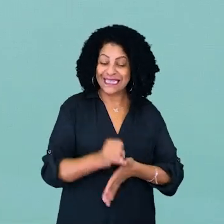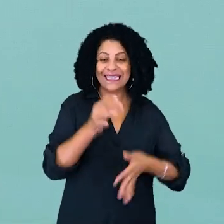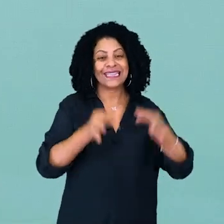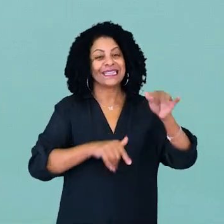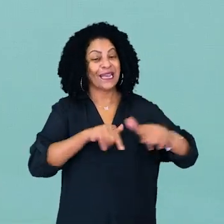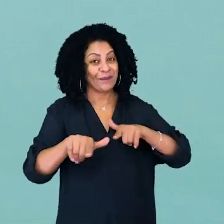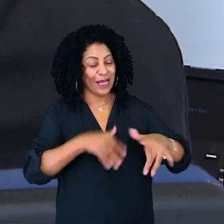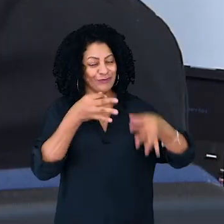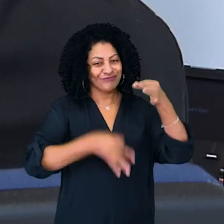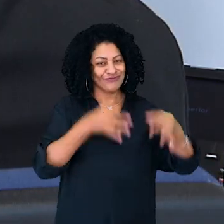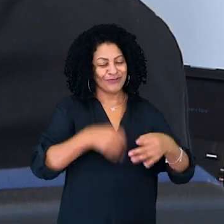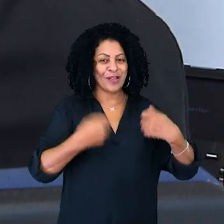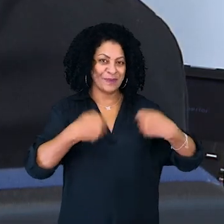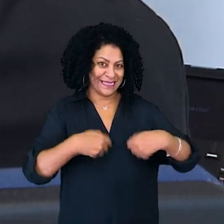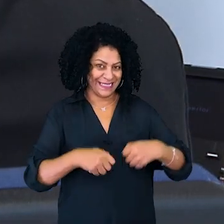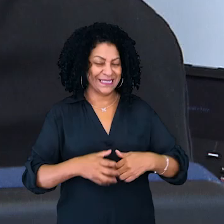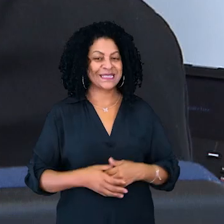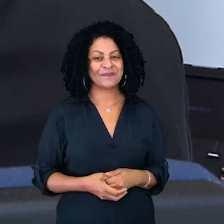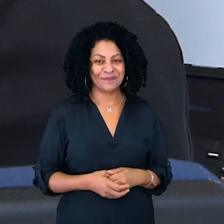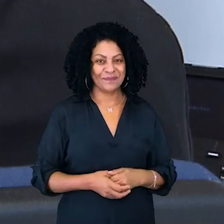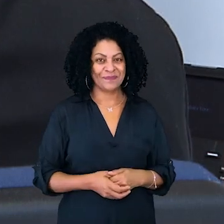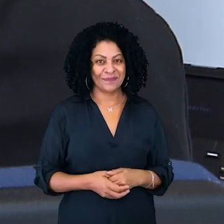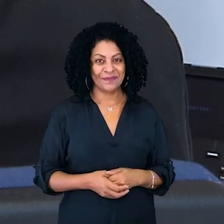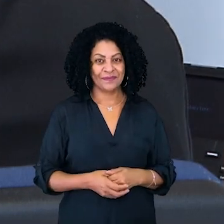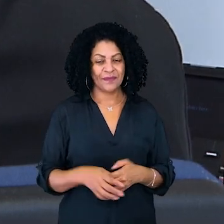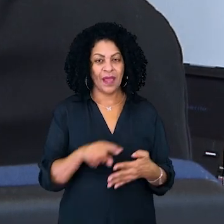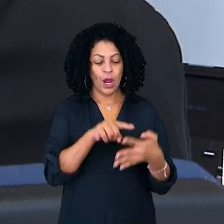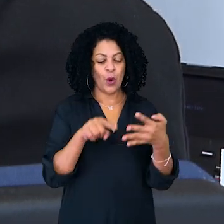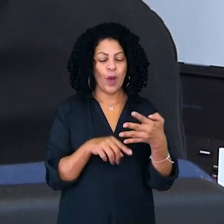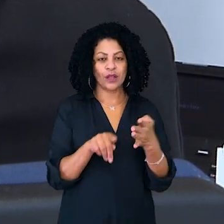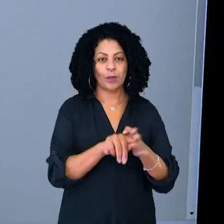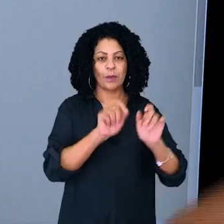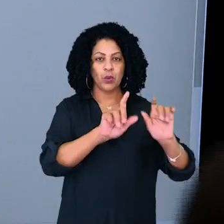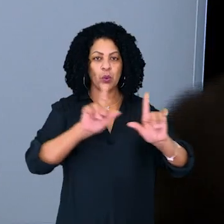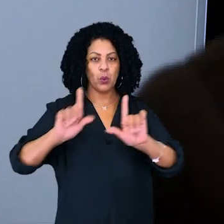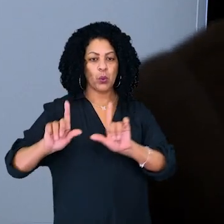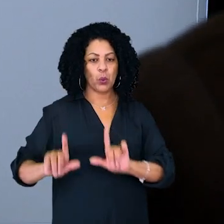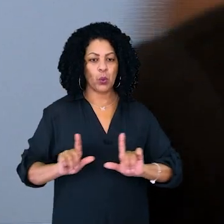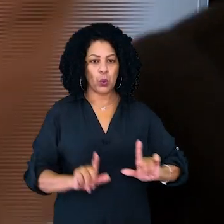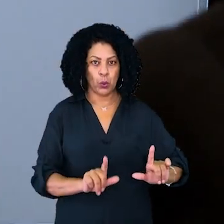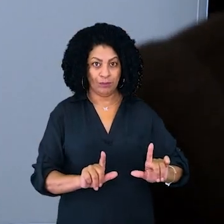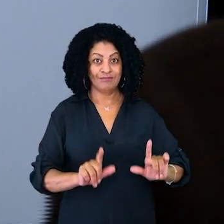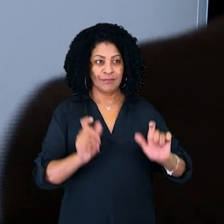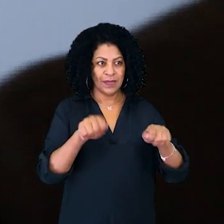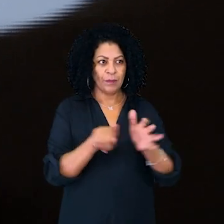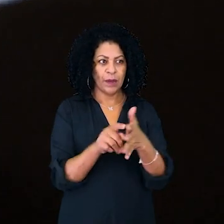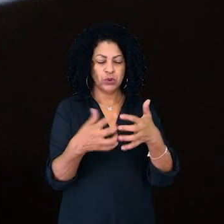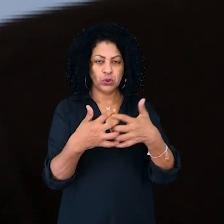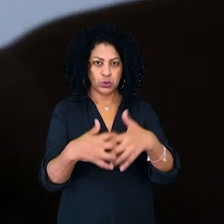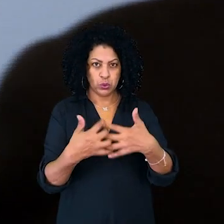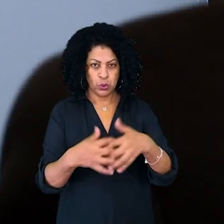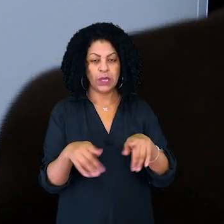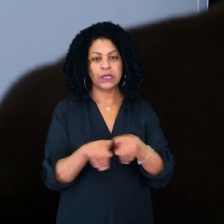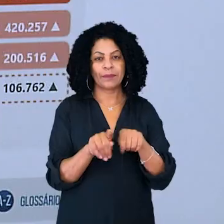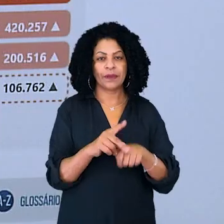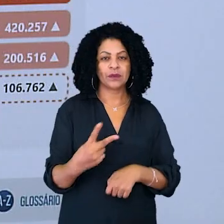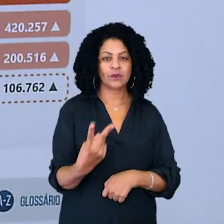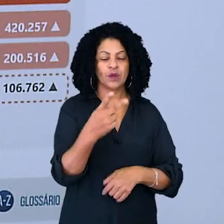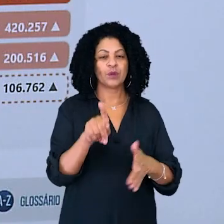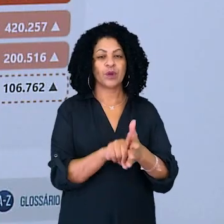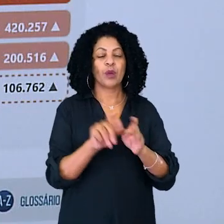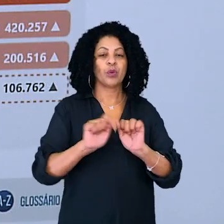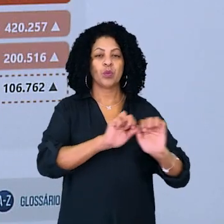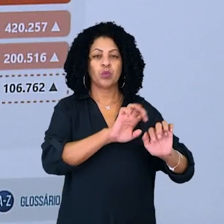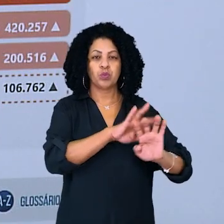Justiça do Trabalho. Ao todo, são 4 painéis que estão em funcionamento. 2 são voltados